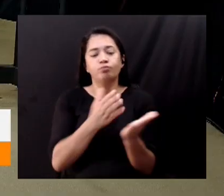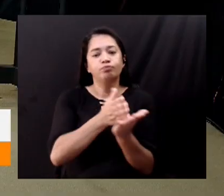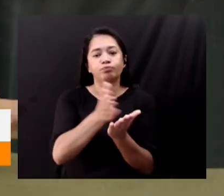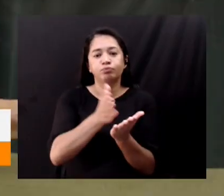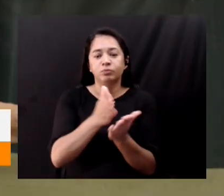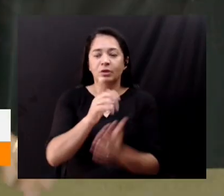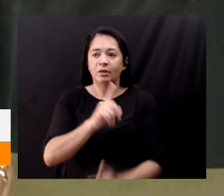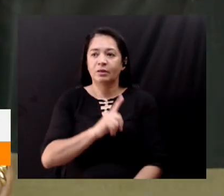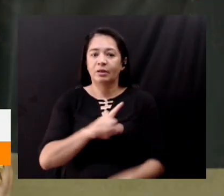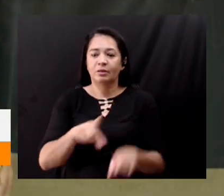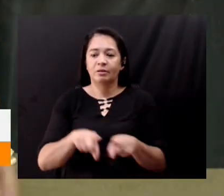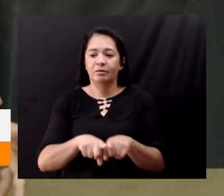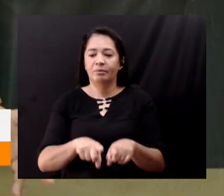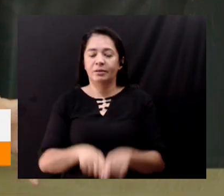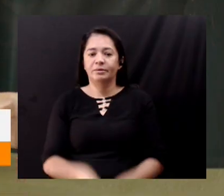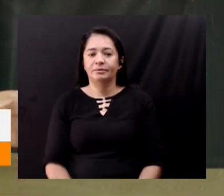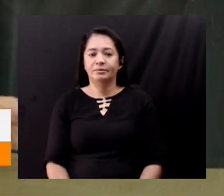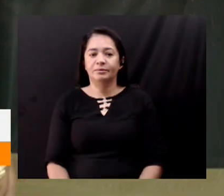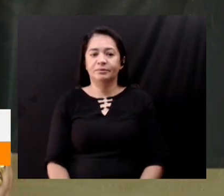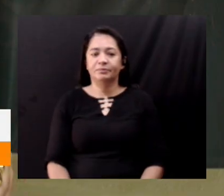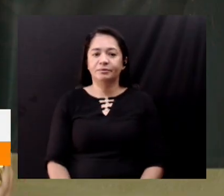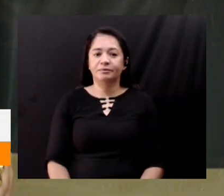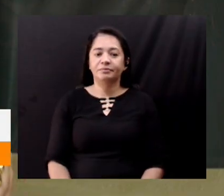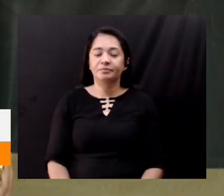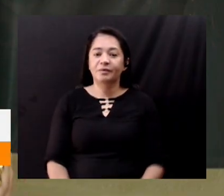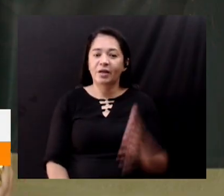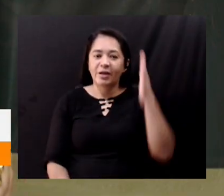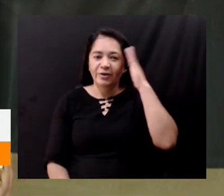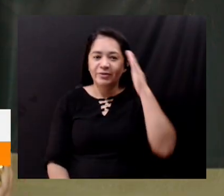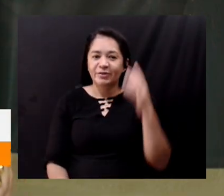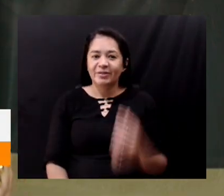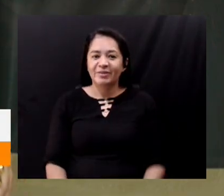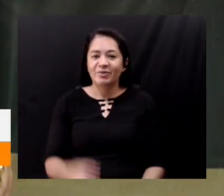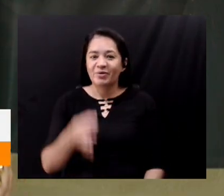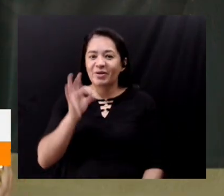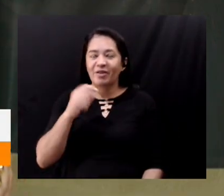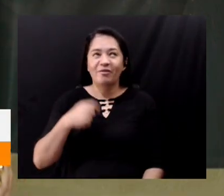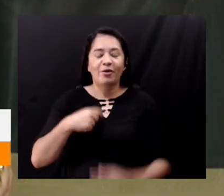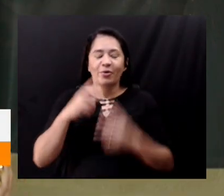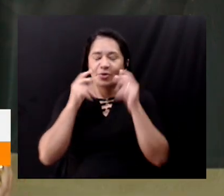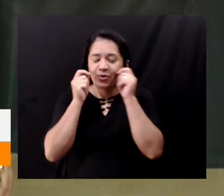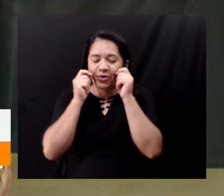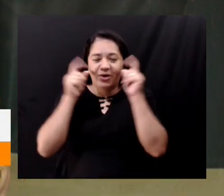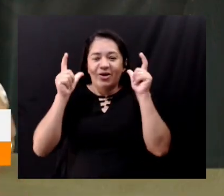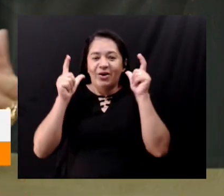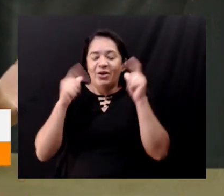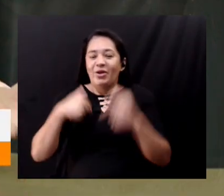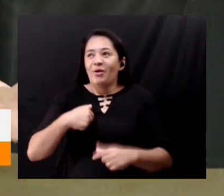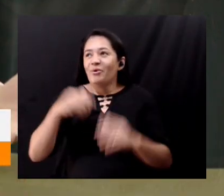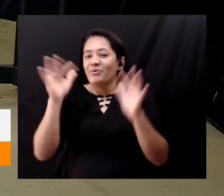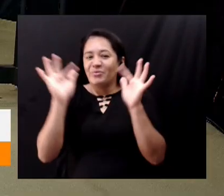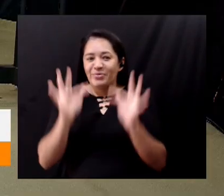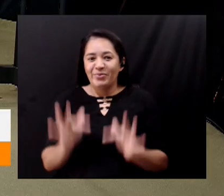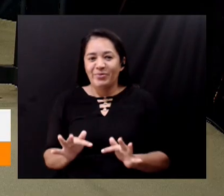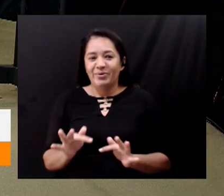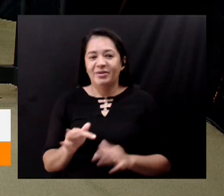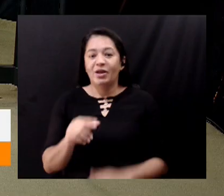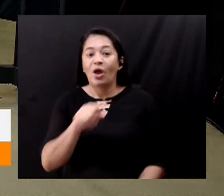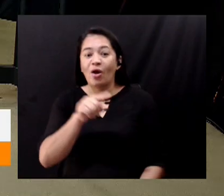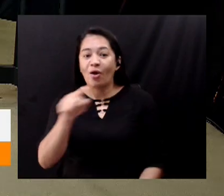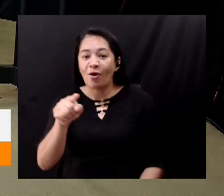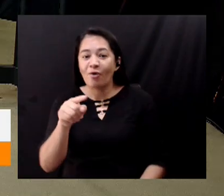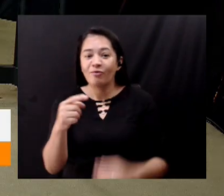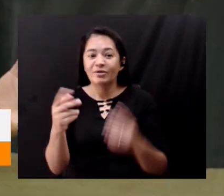Muito bem, o que eu sei é que o café me acorda, me deixa muito feliz. Ô, Micaela, você como psicóloga